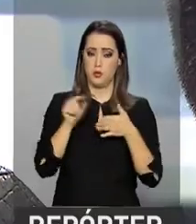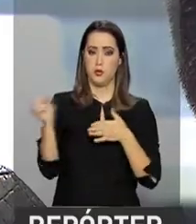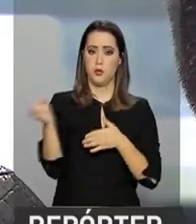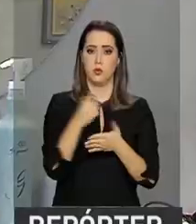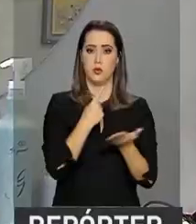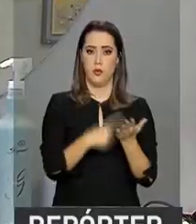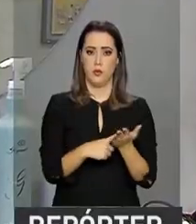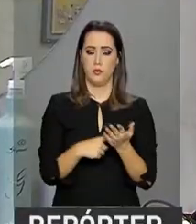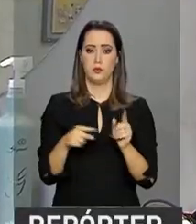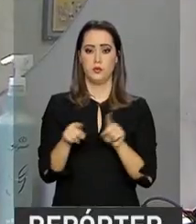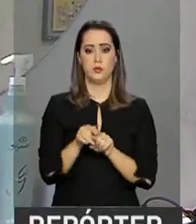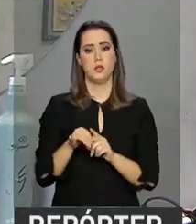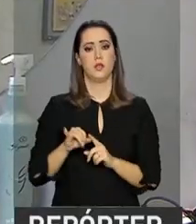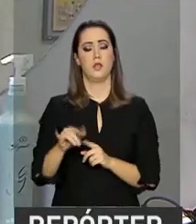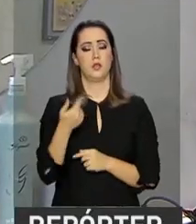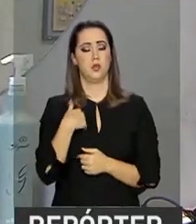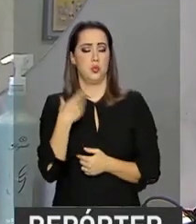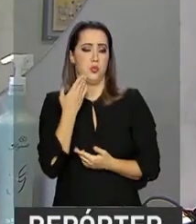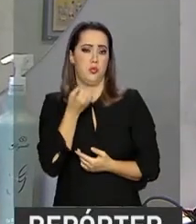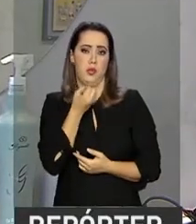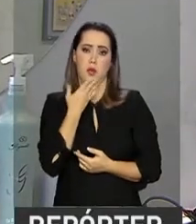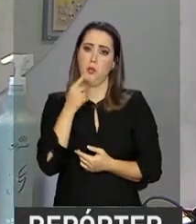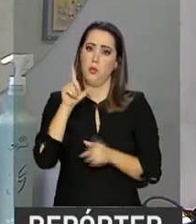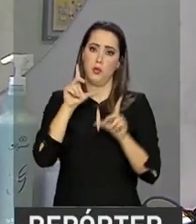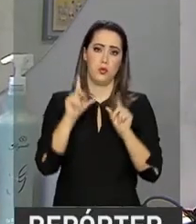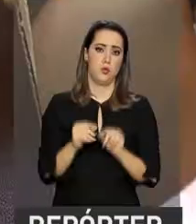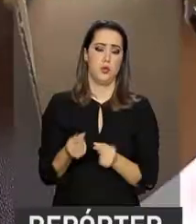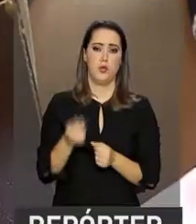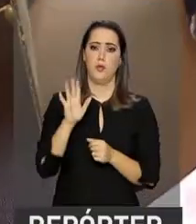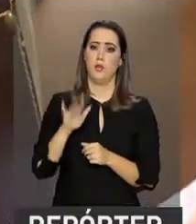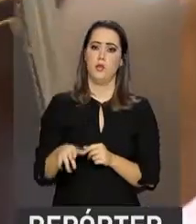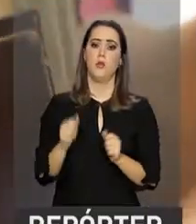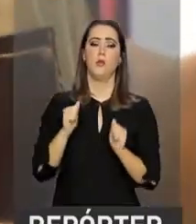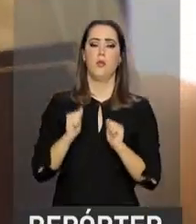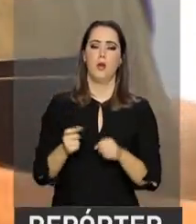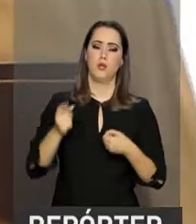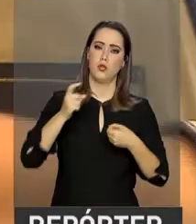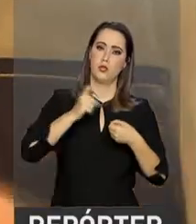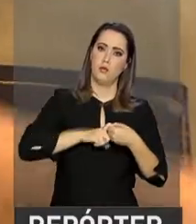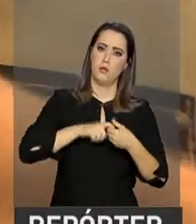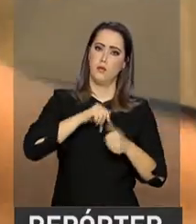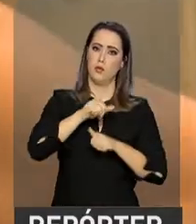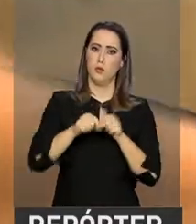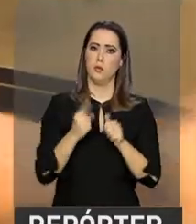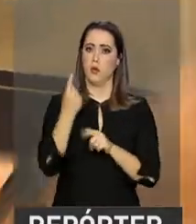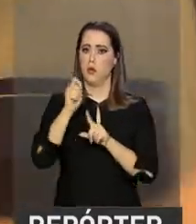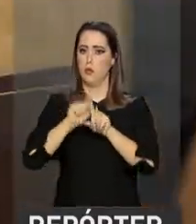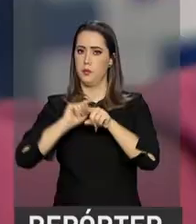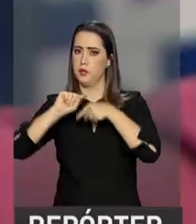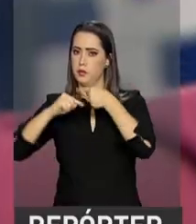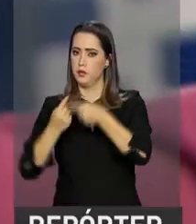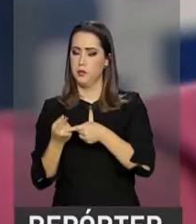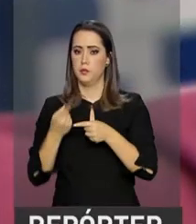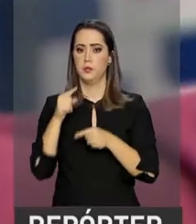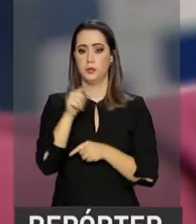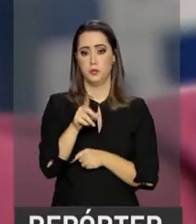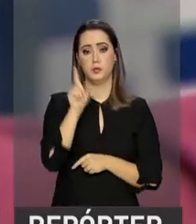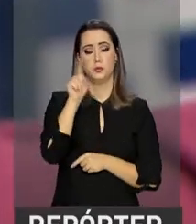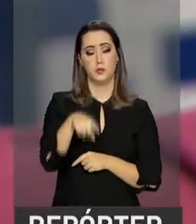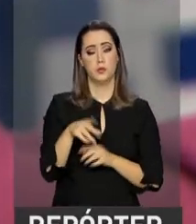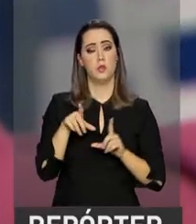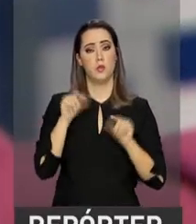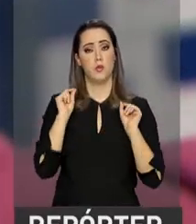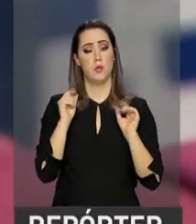tarifa e caso não vejo vantagem a redução da conta pode voltar à tarifa normal um mês depois a medida é uma alternativa